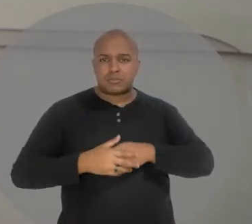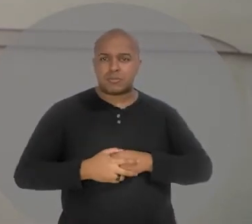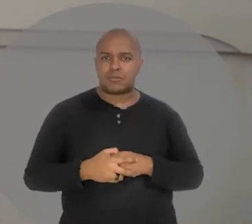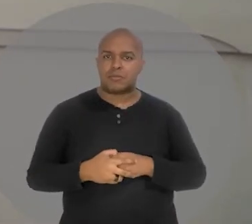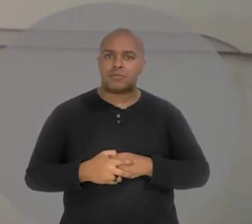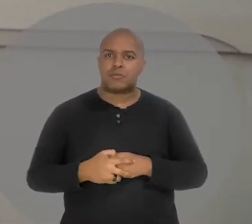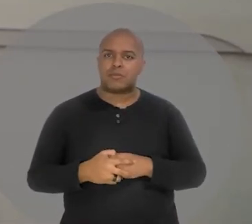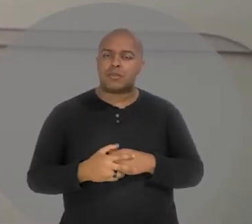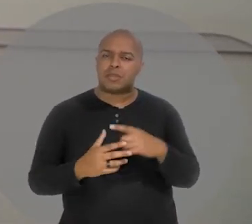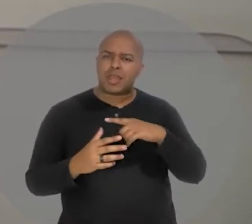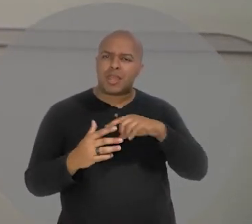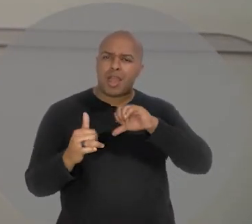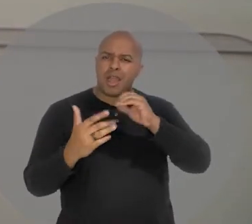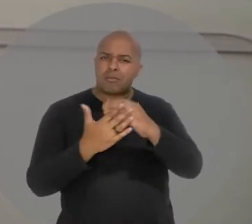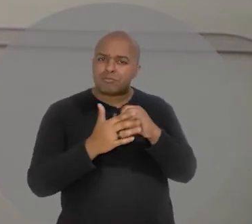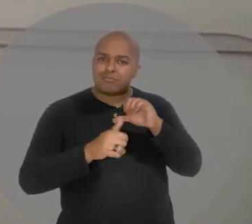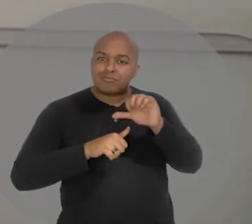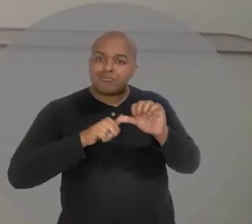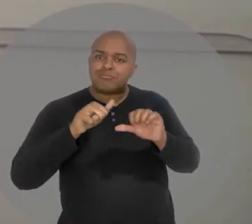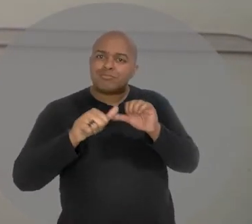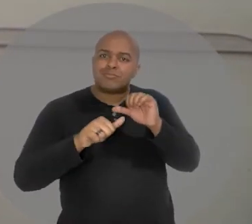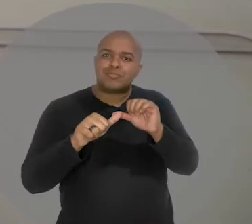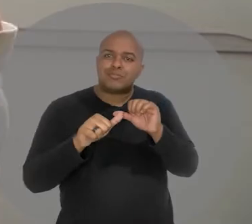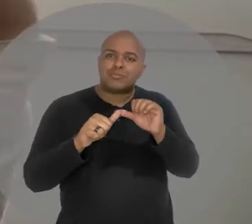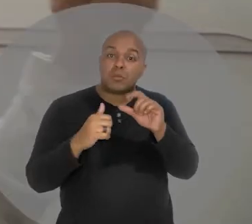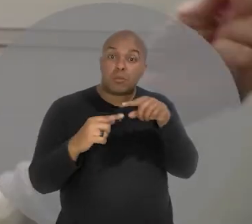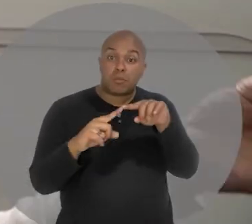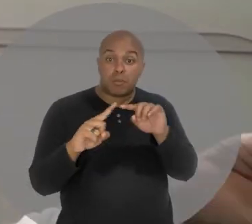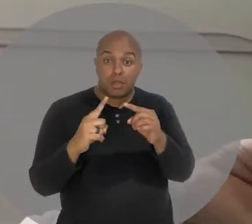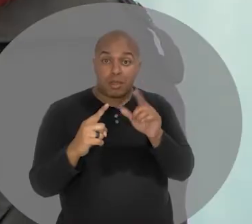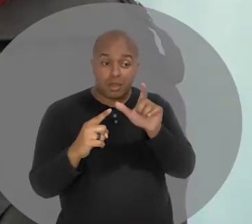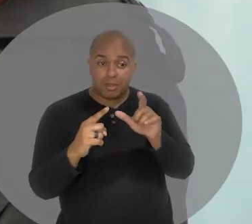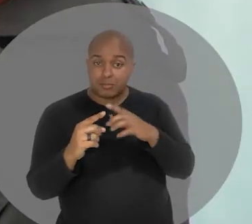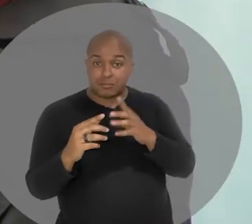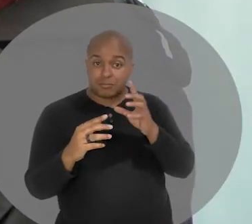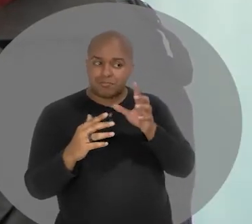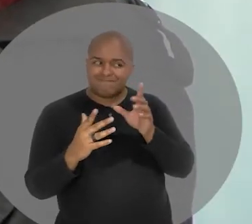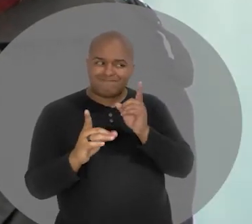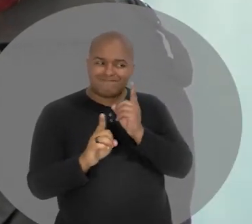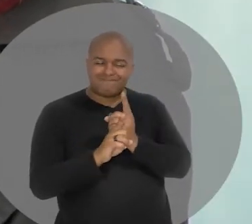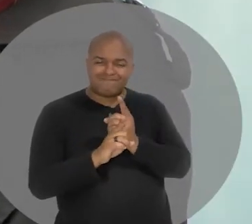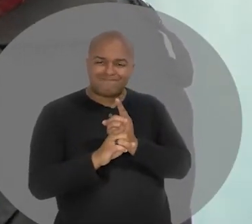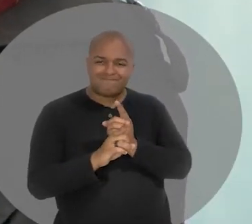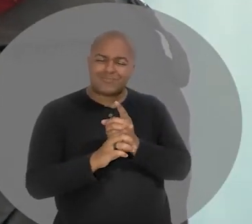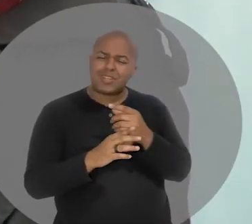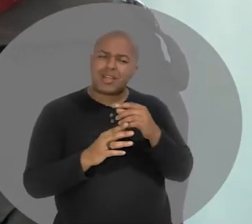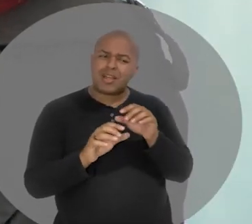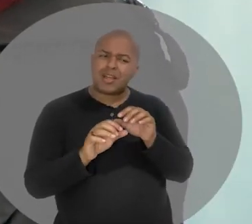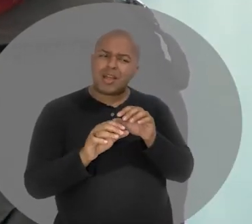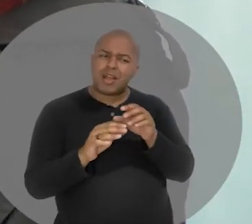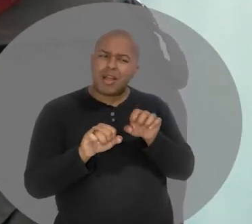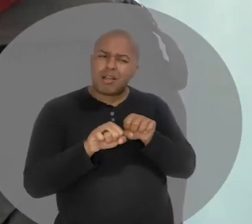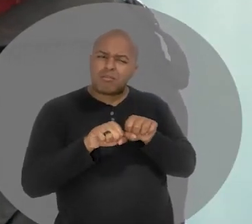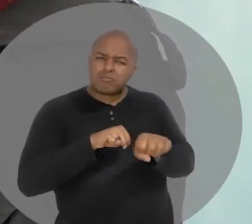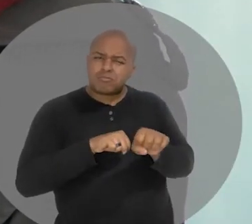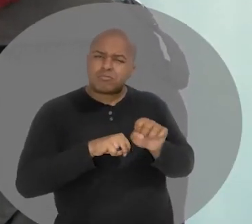vem mudando, mas eu não peguei. A formação em psicologia do psicólogo tem sido carente, no meu